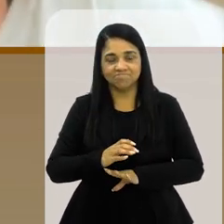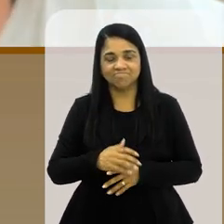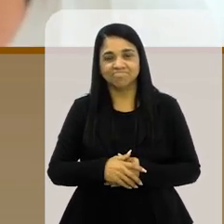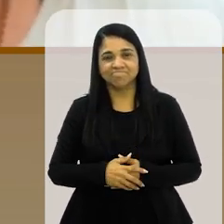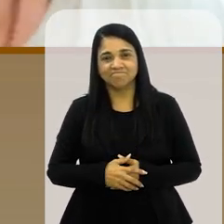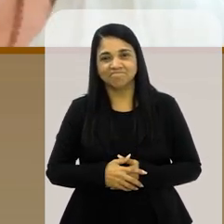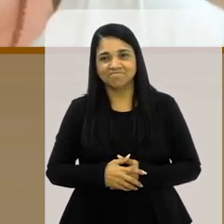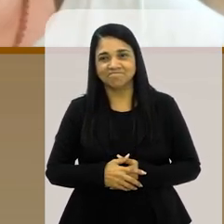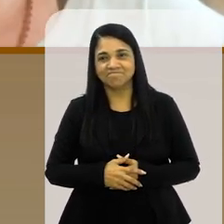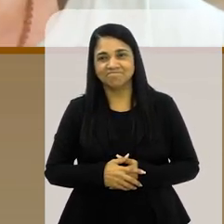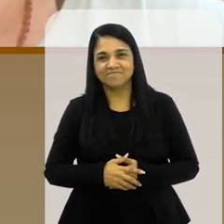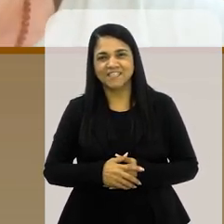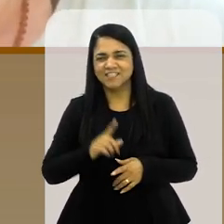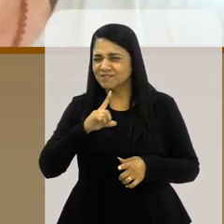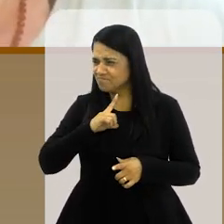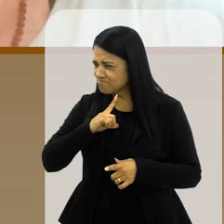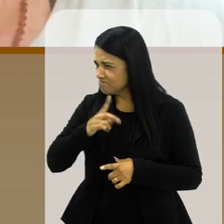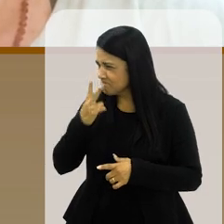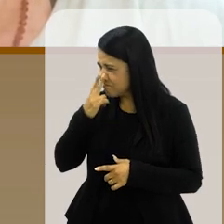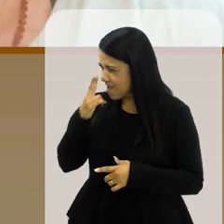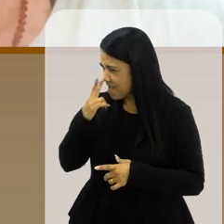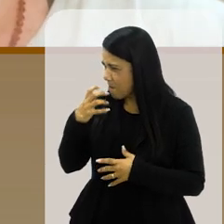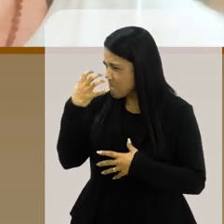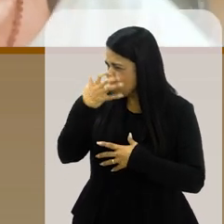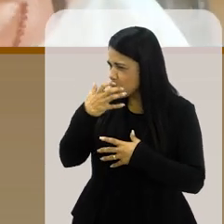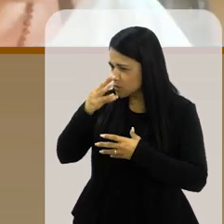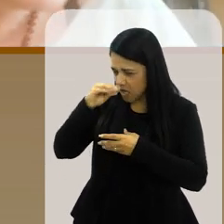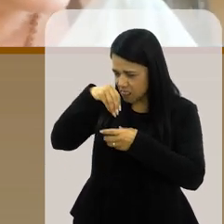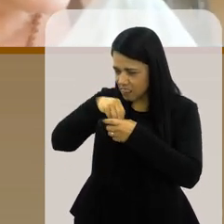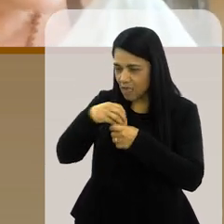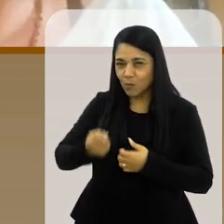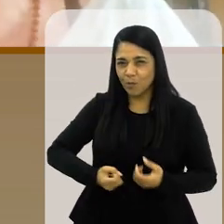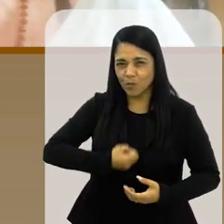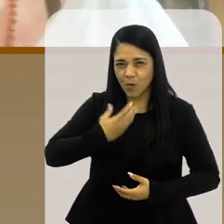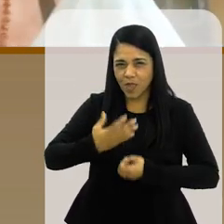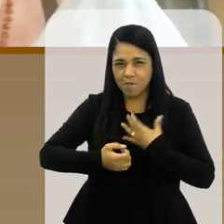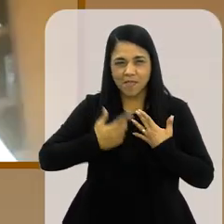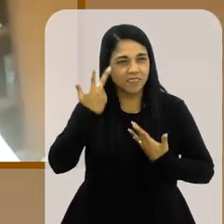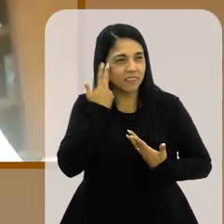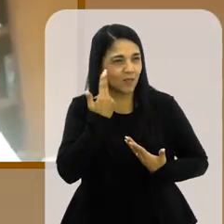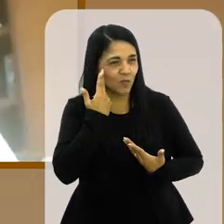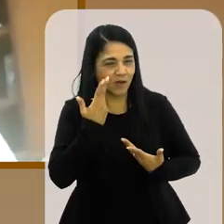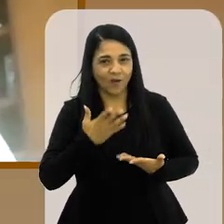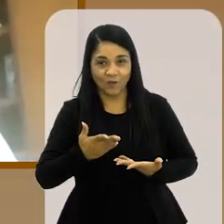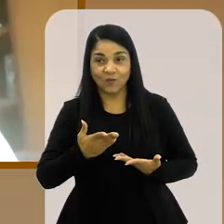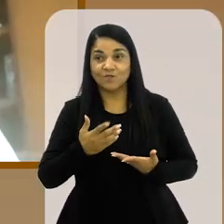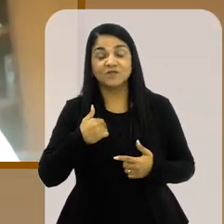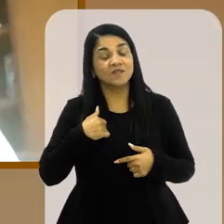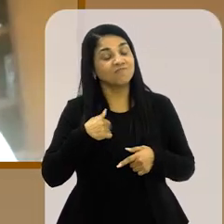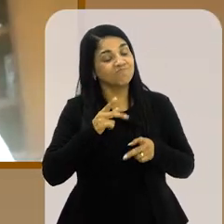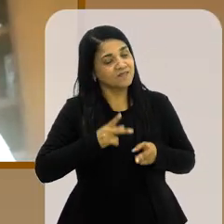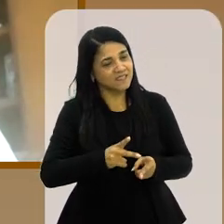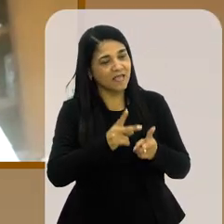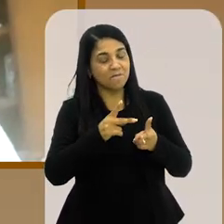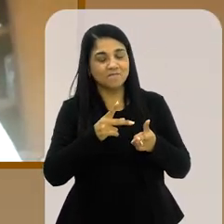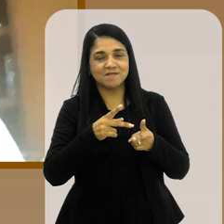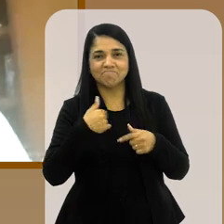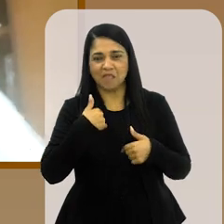Parece que já tem musicalidade, né? Para eles é natural, é fácil, né? Incrível, porque eu sempre fui um